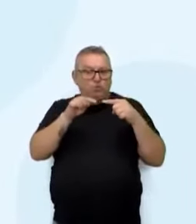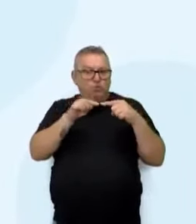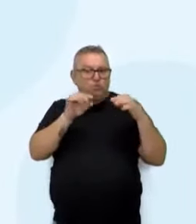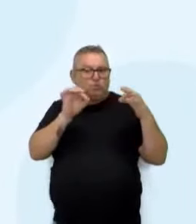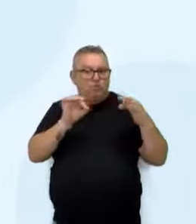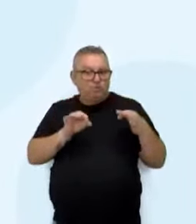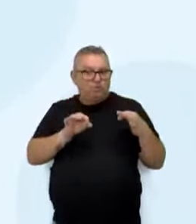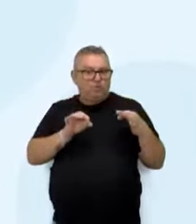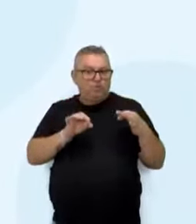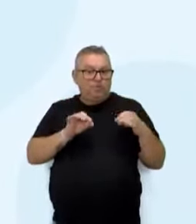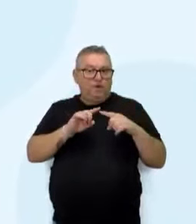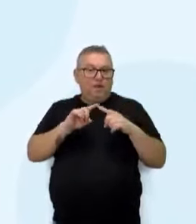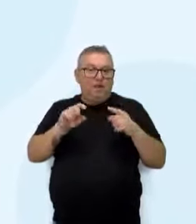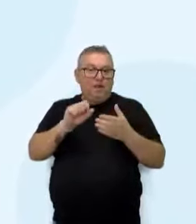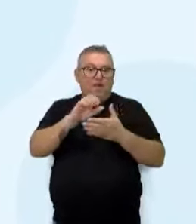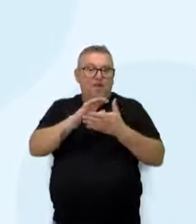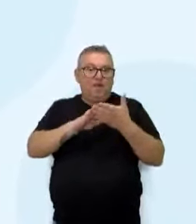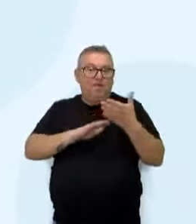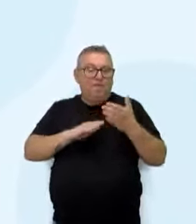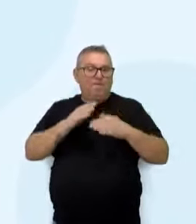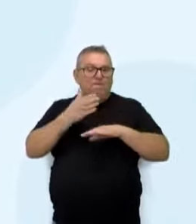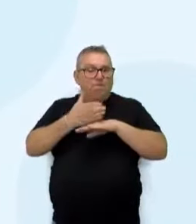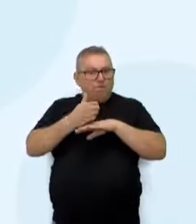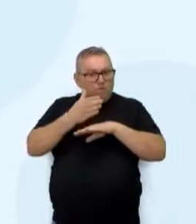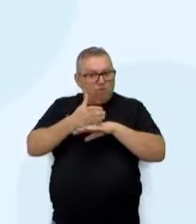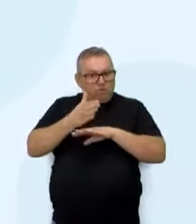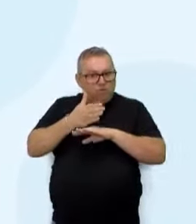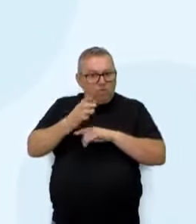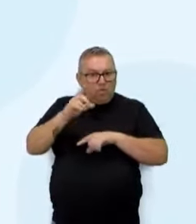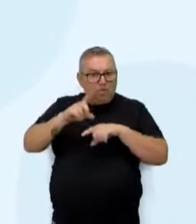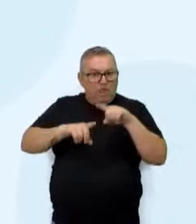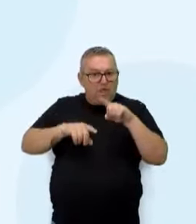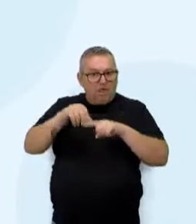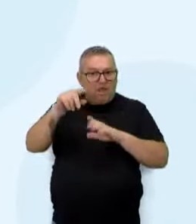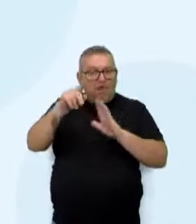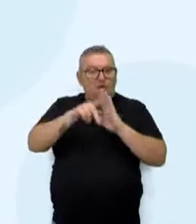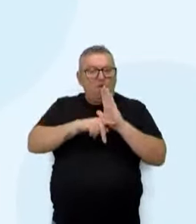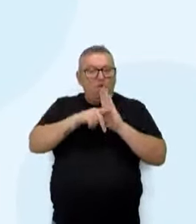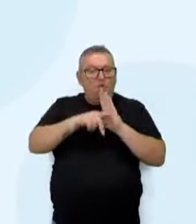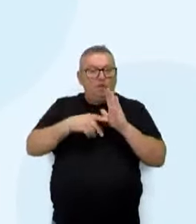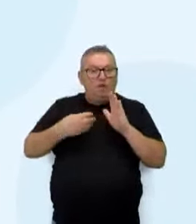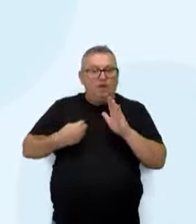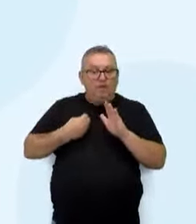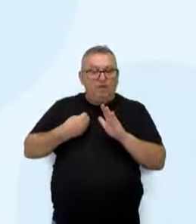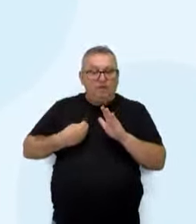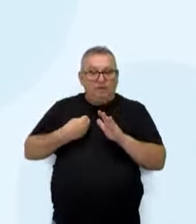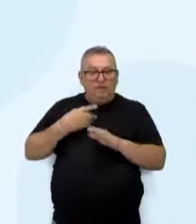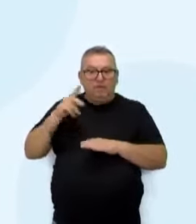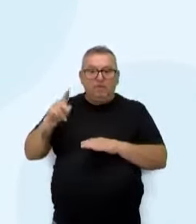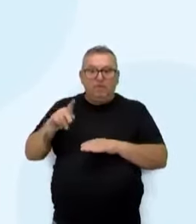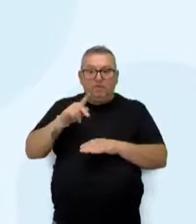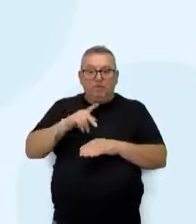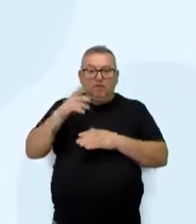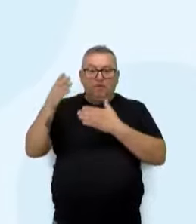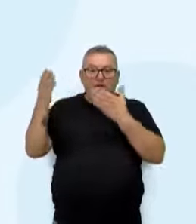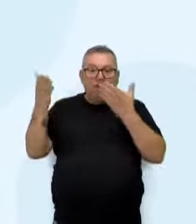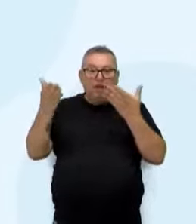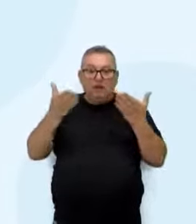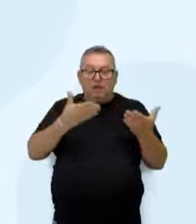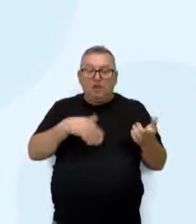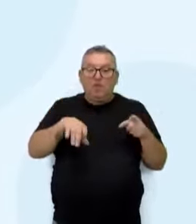intencionalmente, nas atividades do material do projeto de vida, com os professores trazendo e definindo quais eram